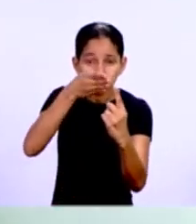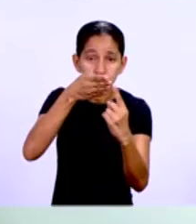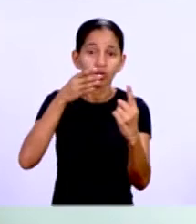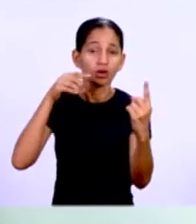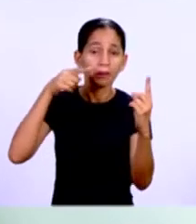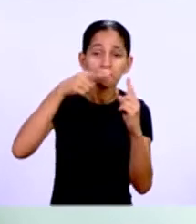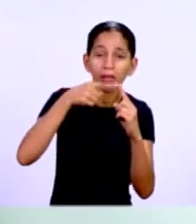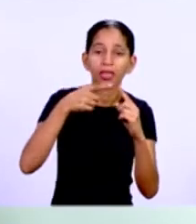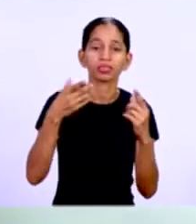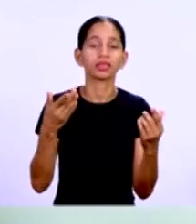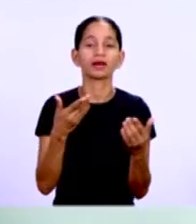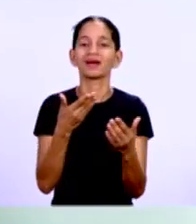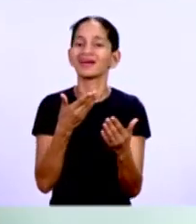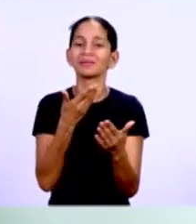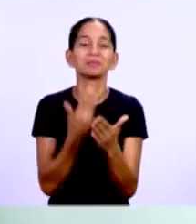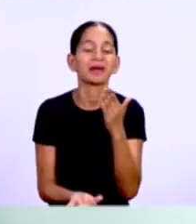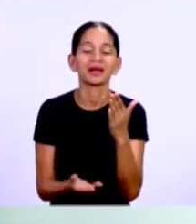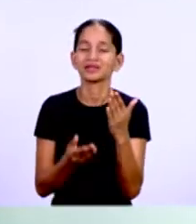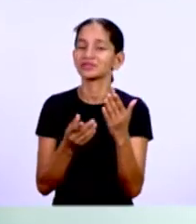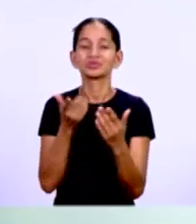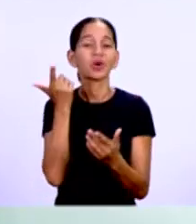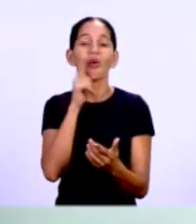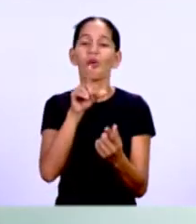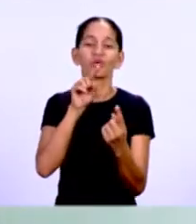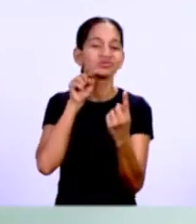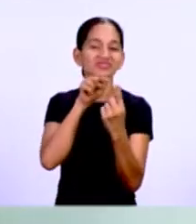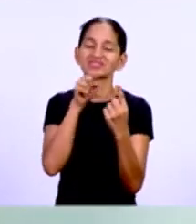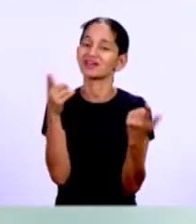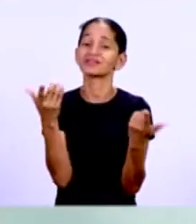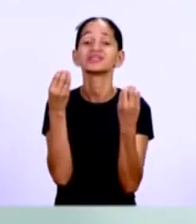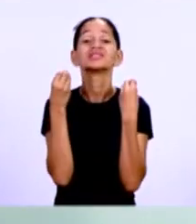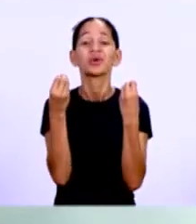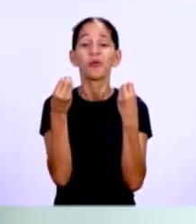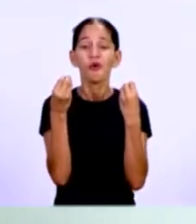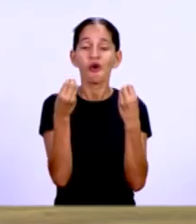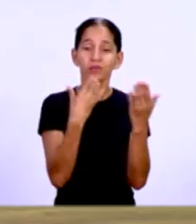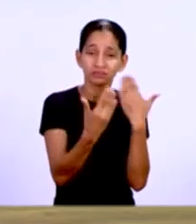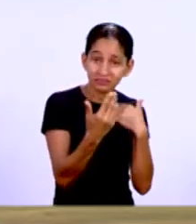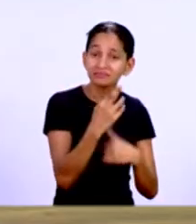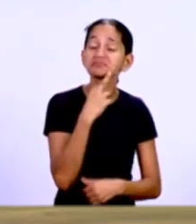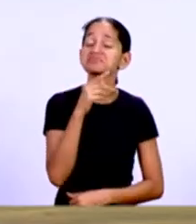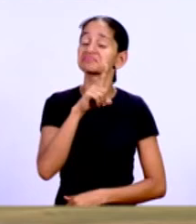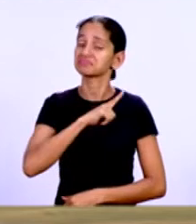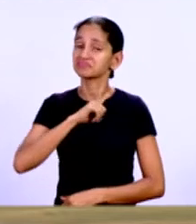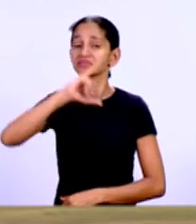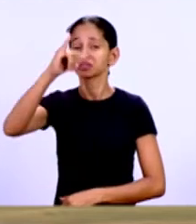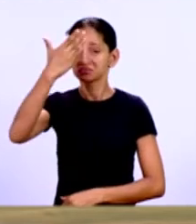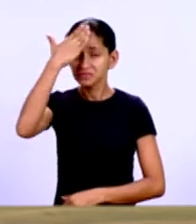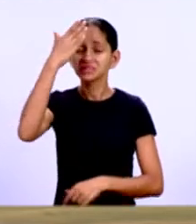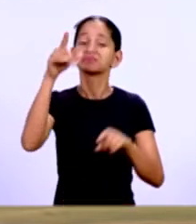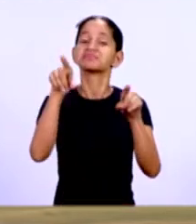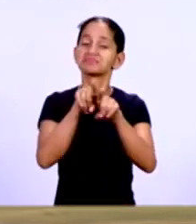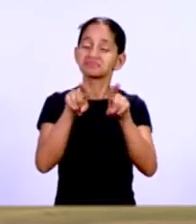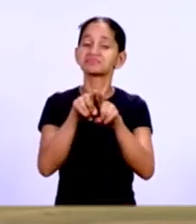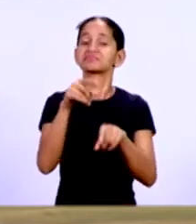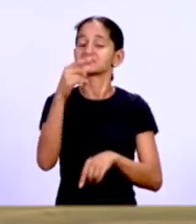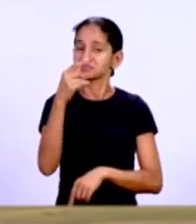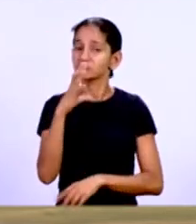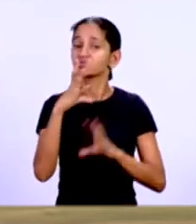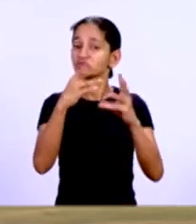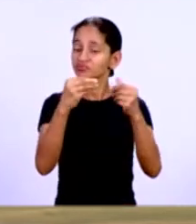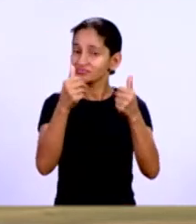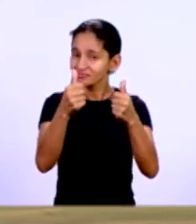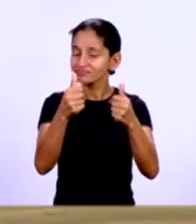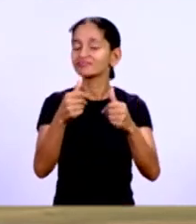deve gerir para tentar minimizar essa ameaça. Temos respostas também? Temos sim, o pessoal de Paraná respondeu as duas primeiras.